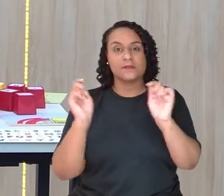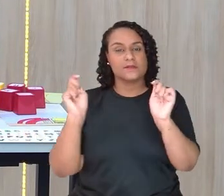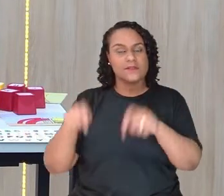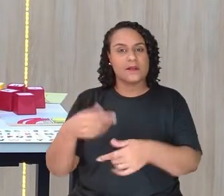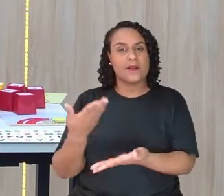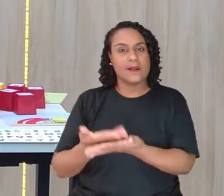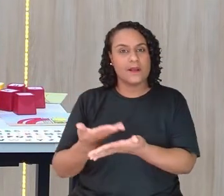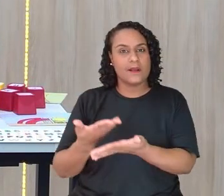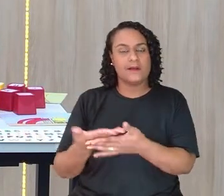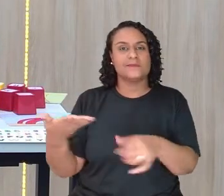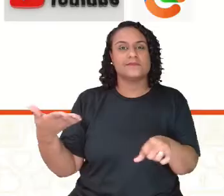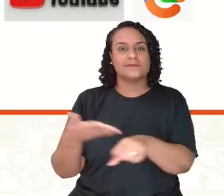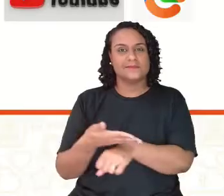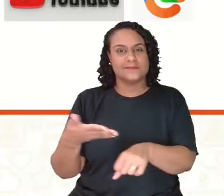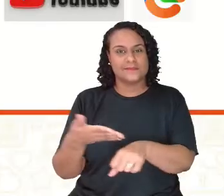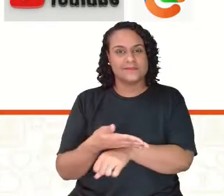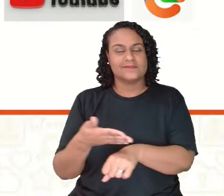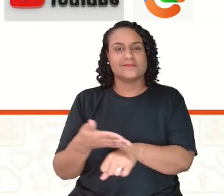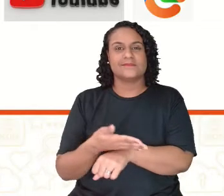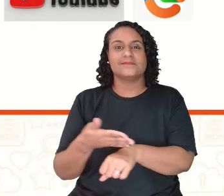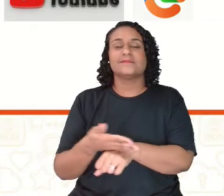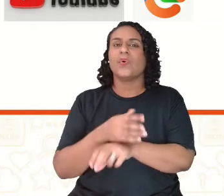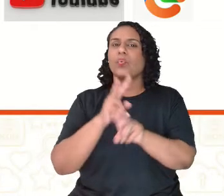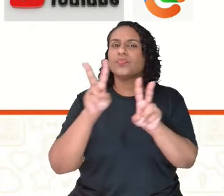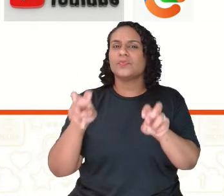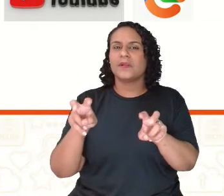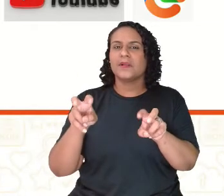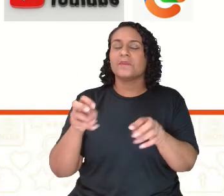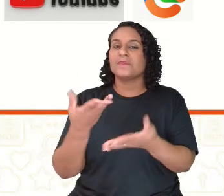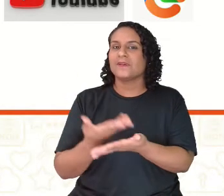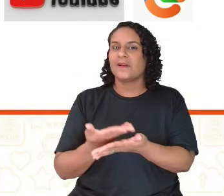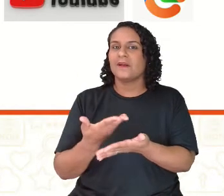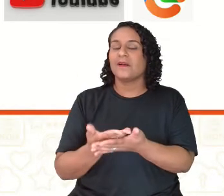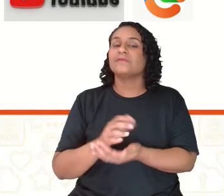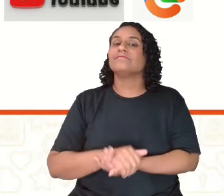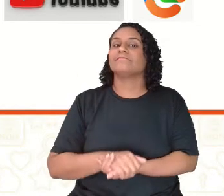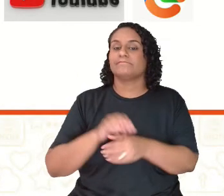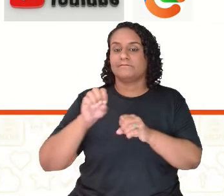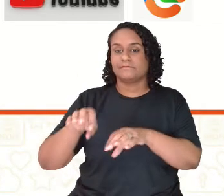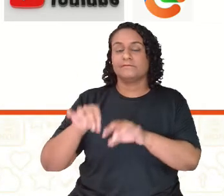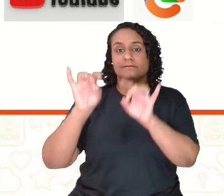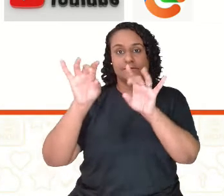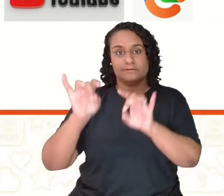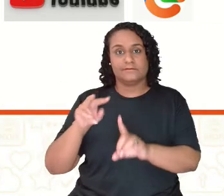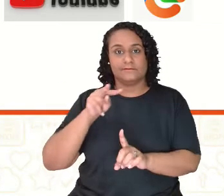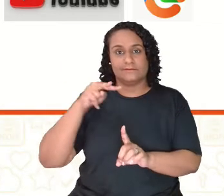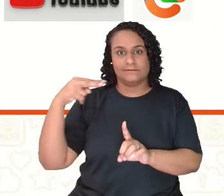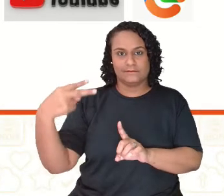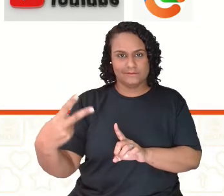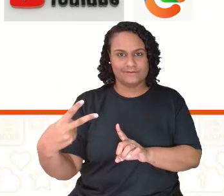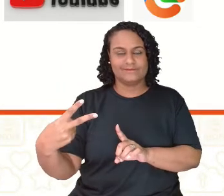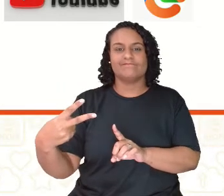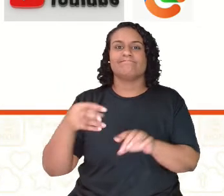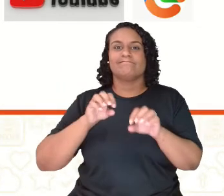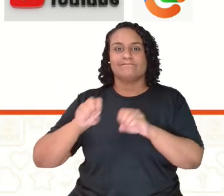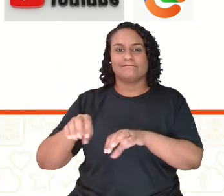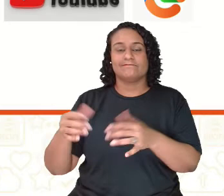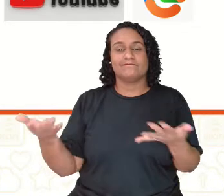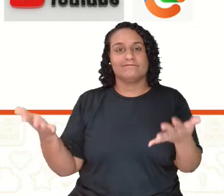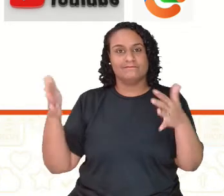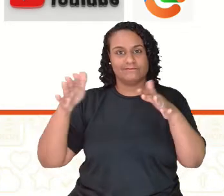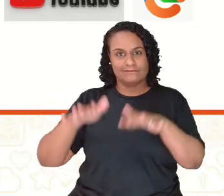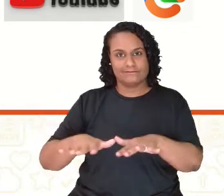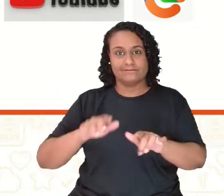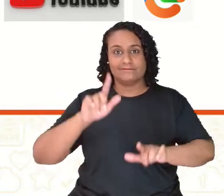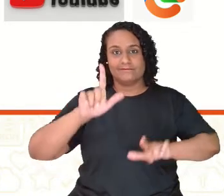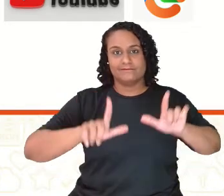ter acesso às nossas temáticas? Na educação especial, na perspectiva da educação inclusiva, na